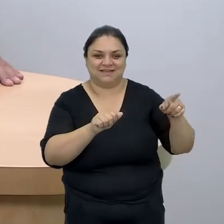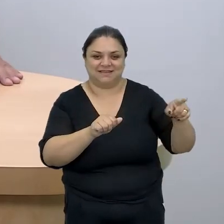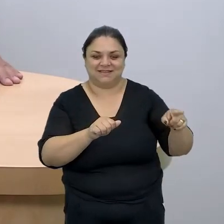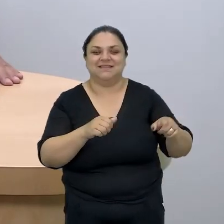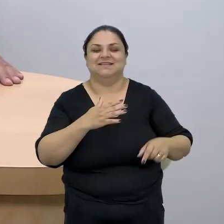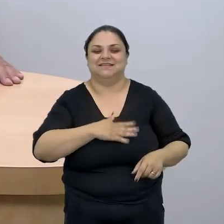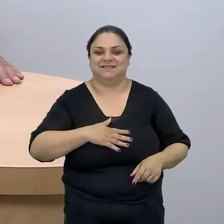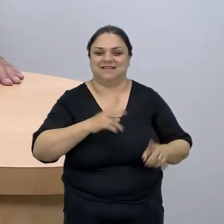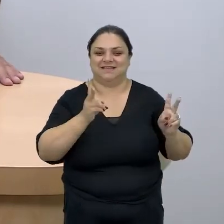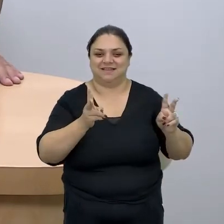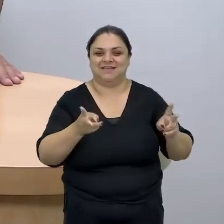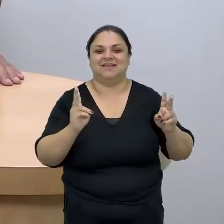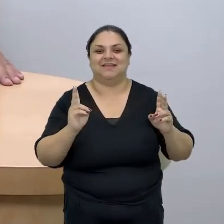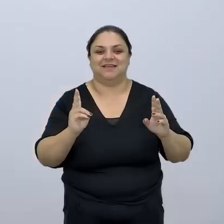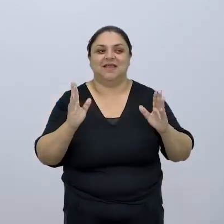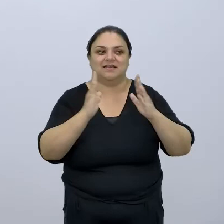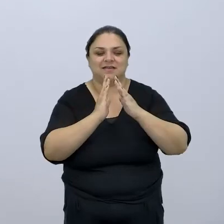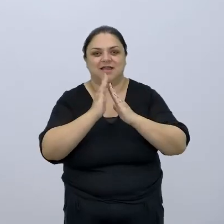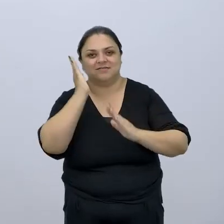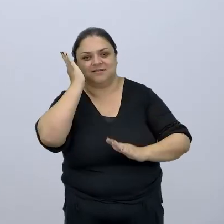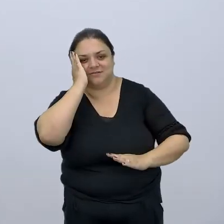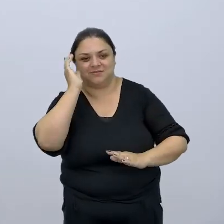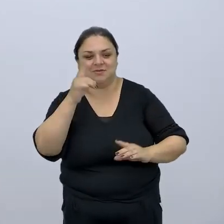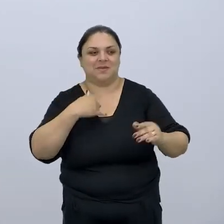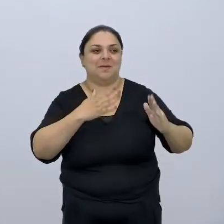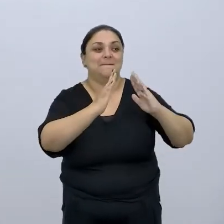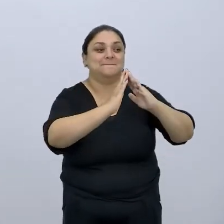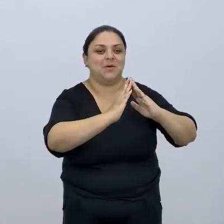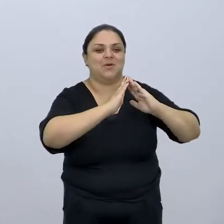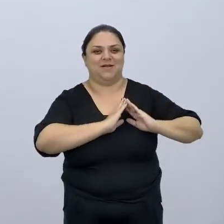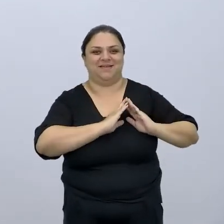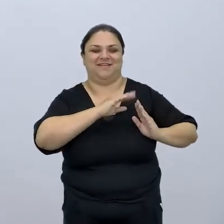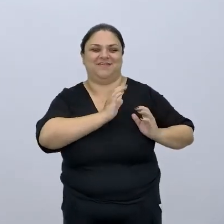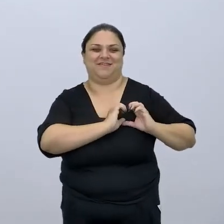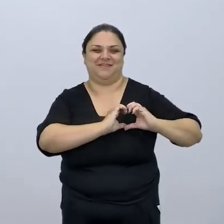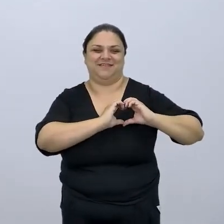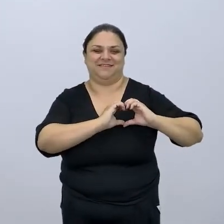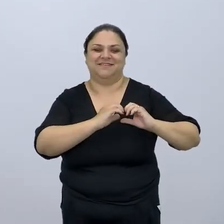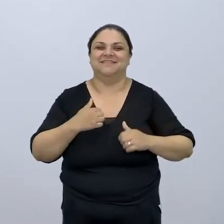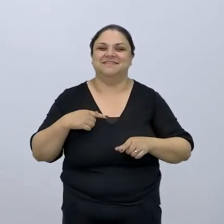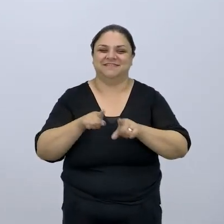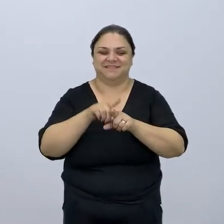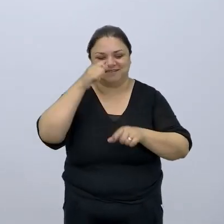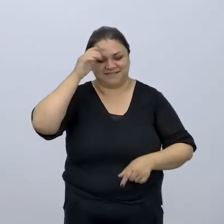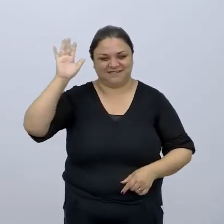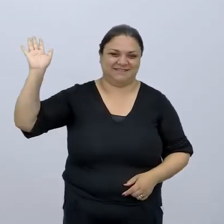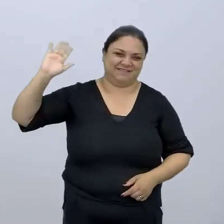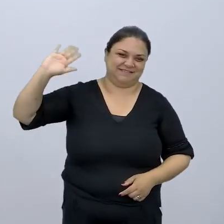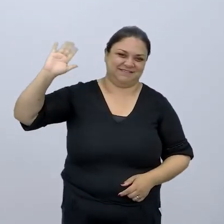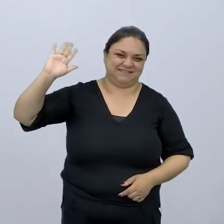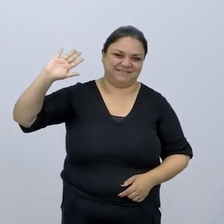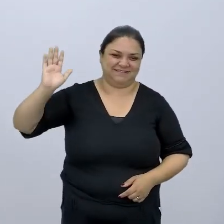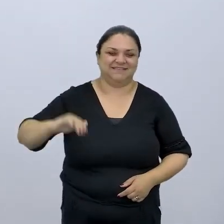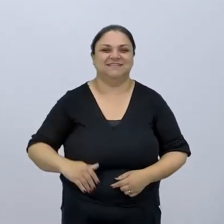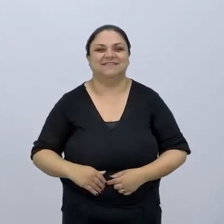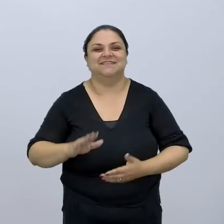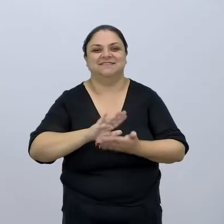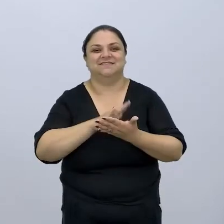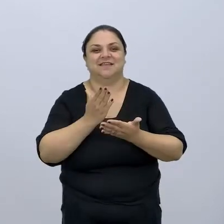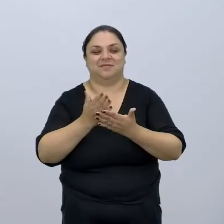dela. Viu? Na casa dela, ela só dorme. Ela mora no meu coração. A Amanda também. Muito obrigado, Amanda e o Felipe, que foram os